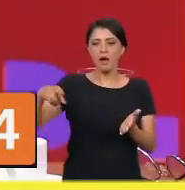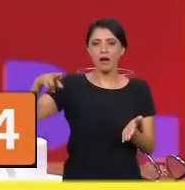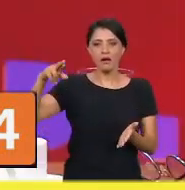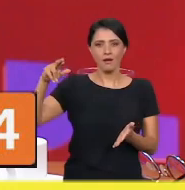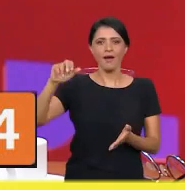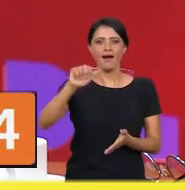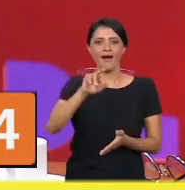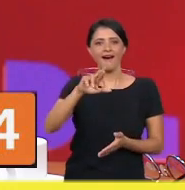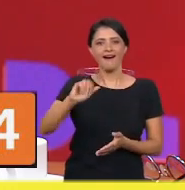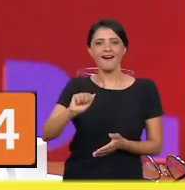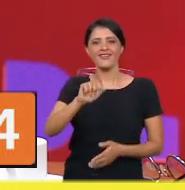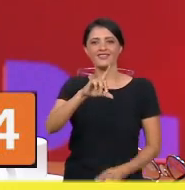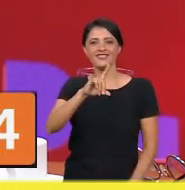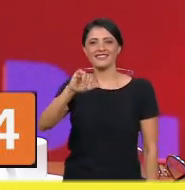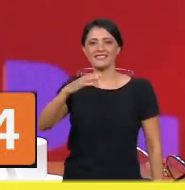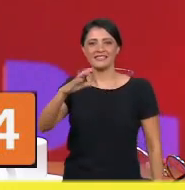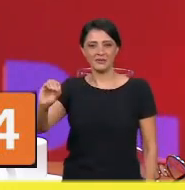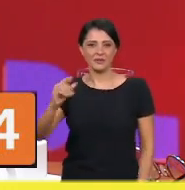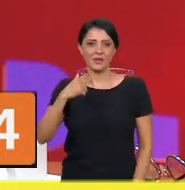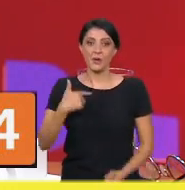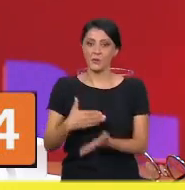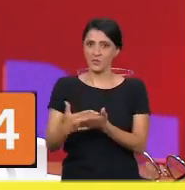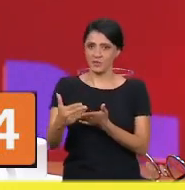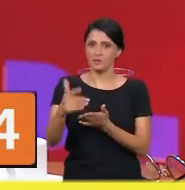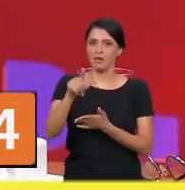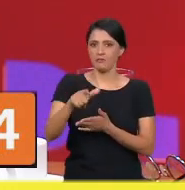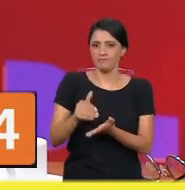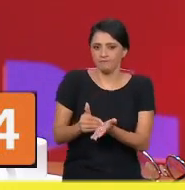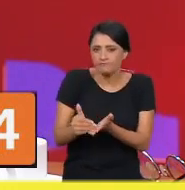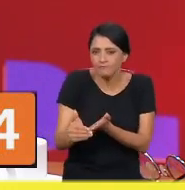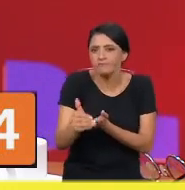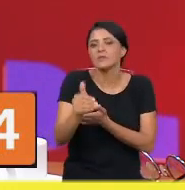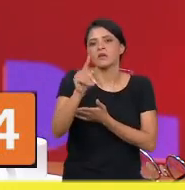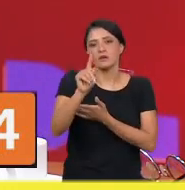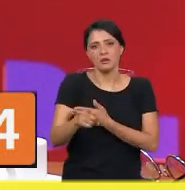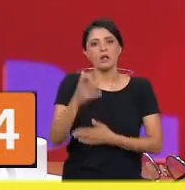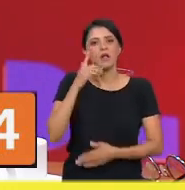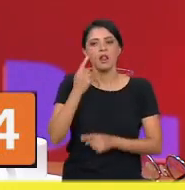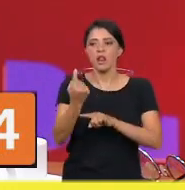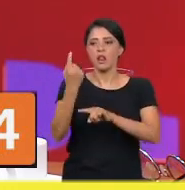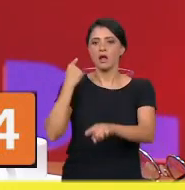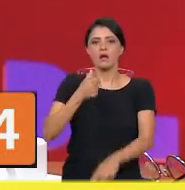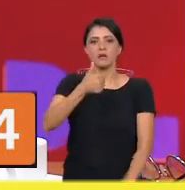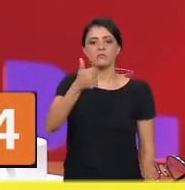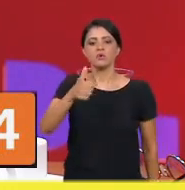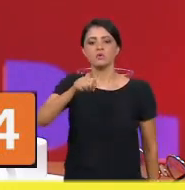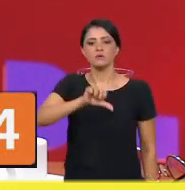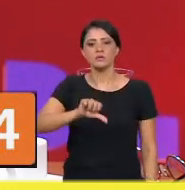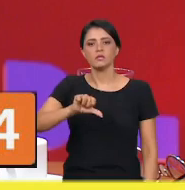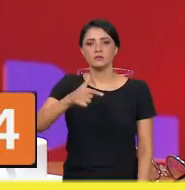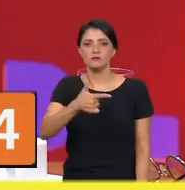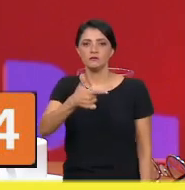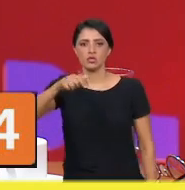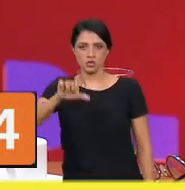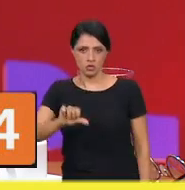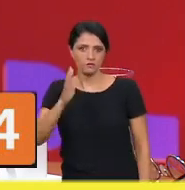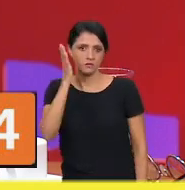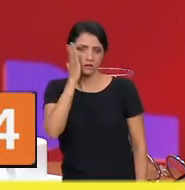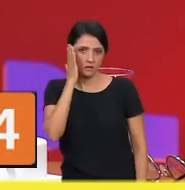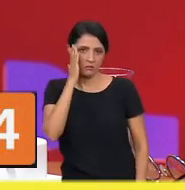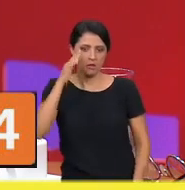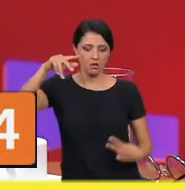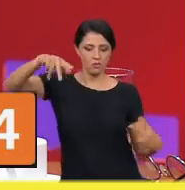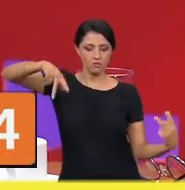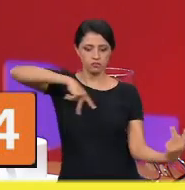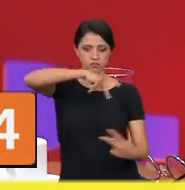gente tem que começar do início. Vamos lá. A gente sabe, desde 1929, mais ou menos, que o universo ele